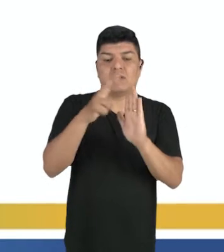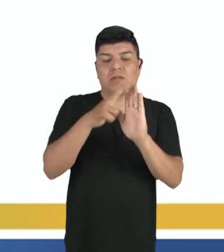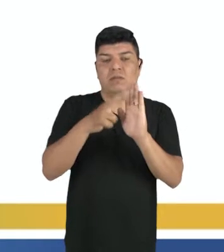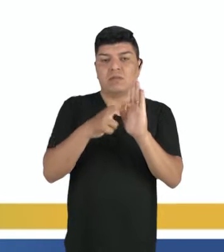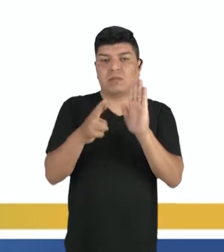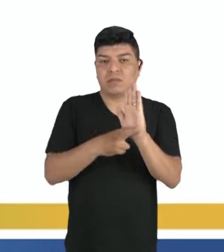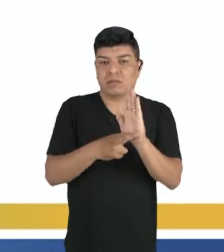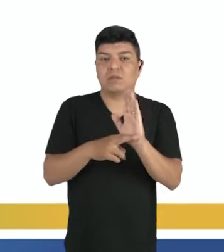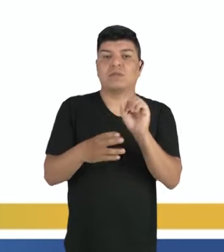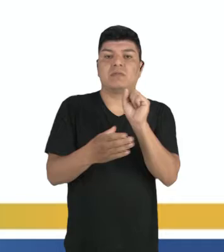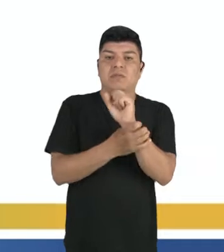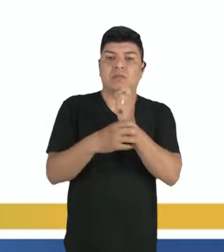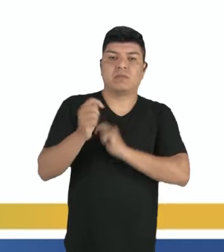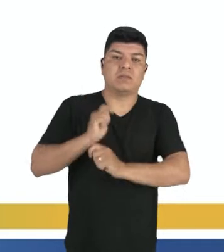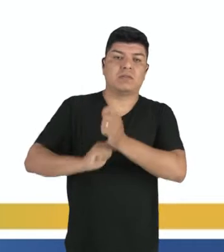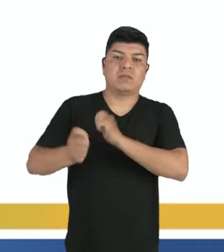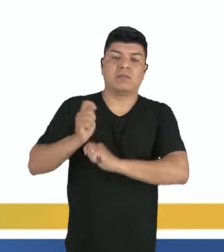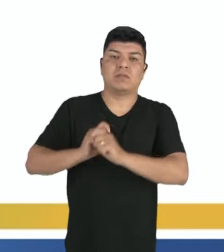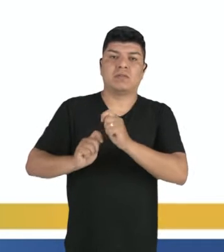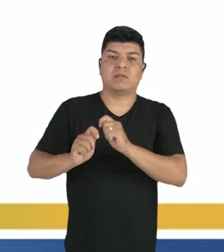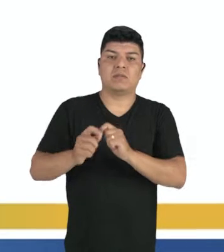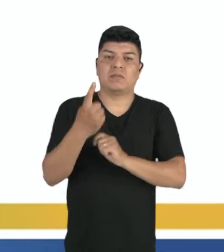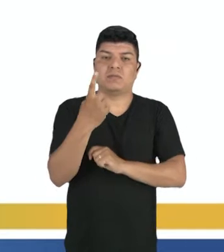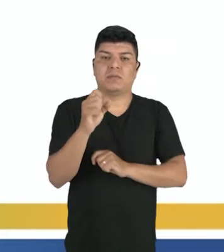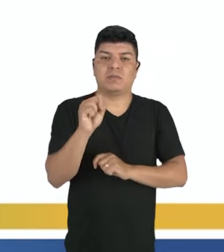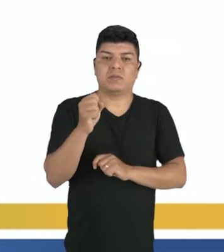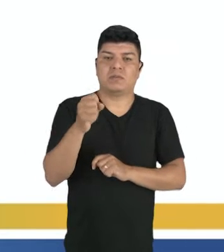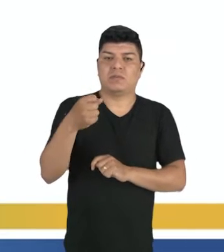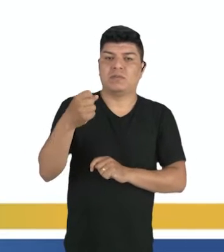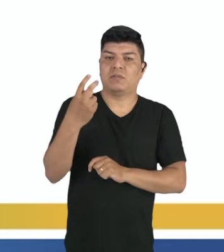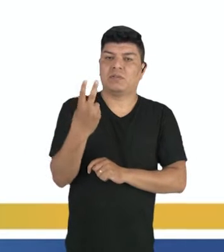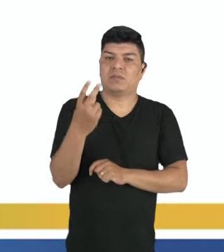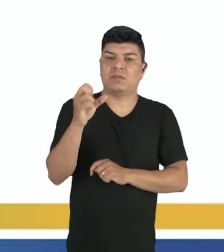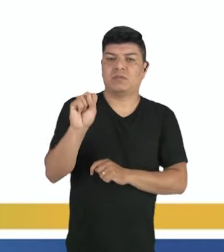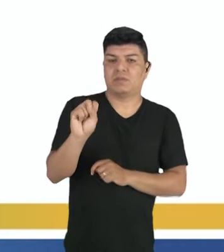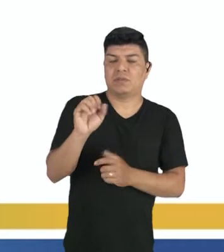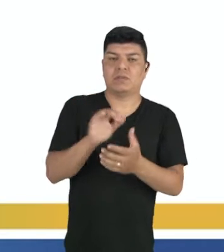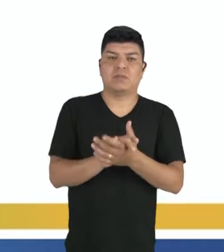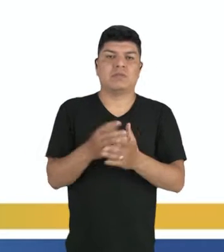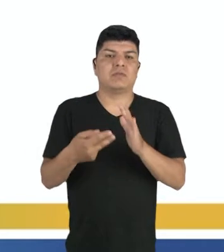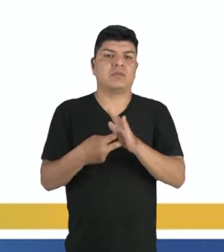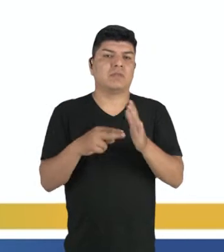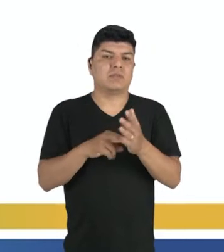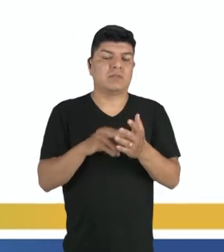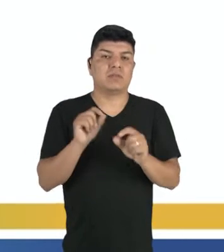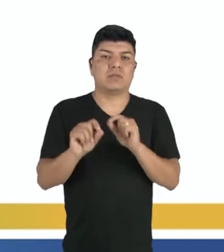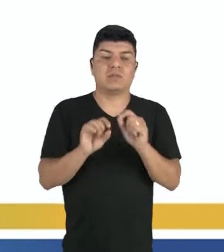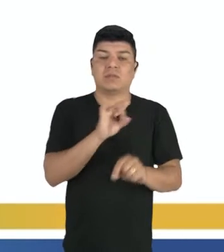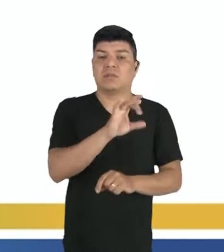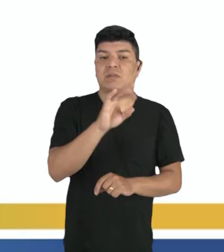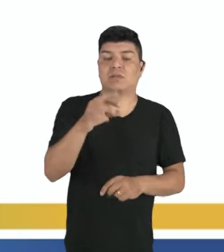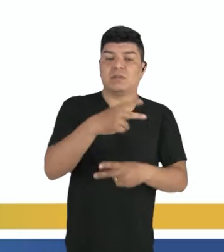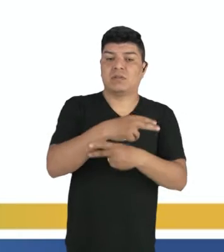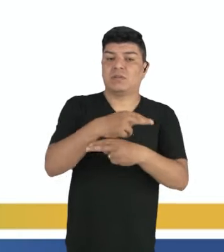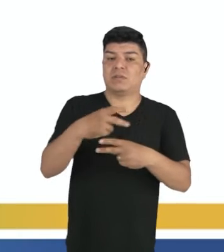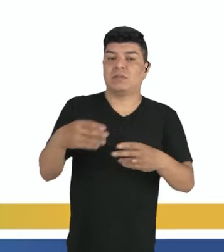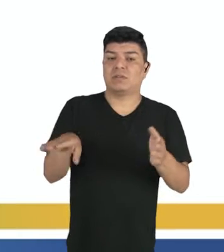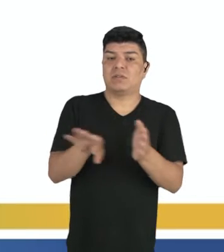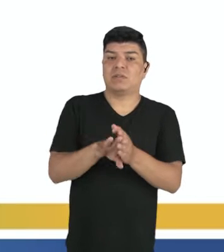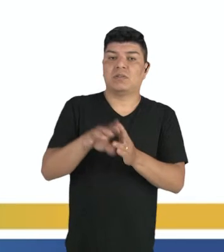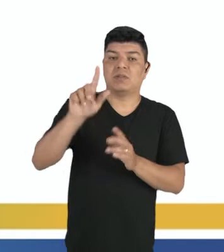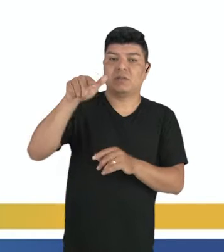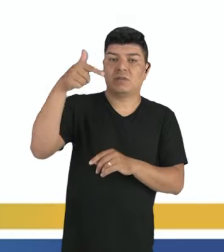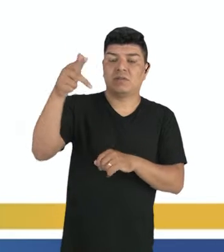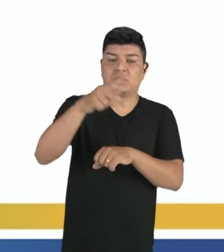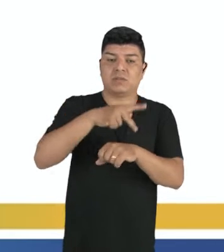o protecionismo econômico, instaurado em 1828. O que seria o protecionismo? É que cada produto que vinha de